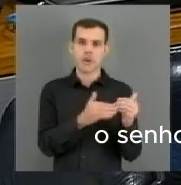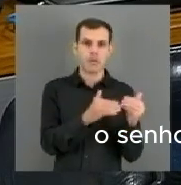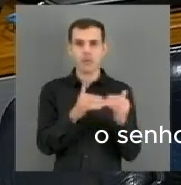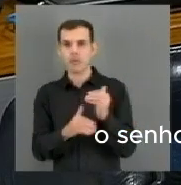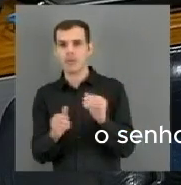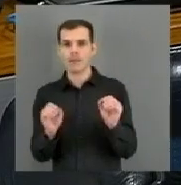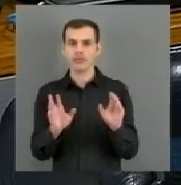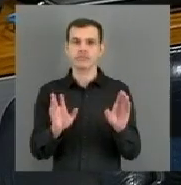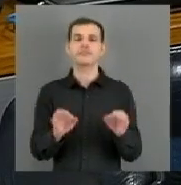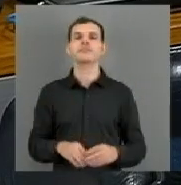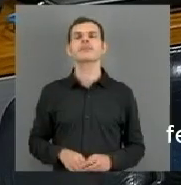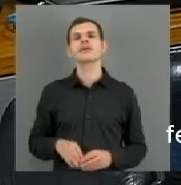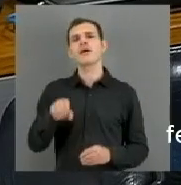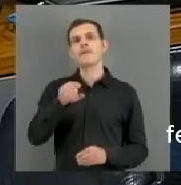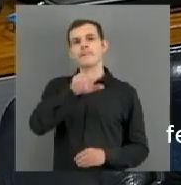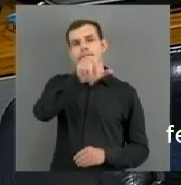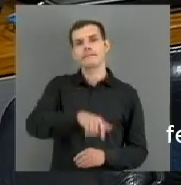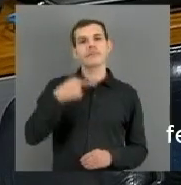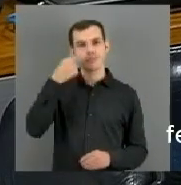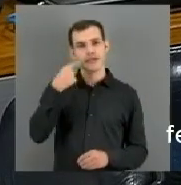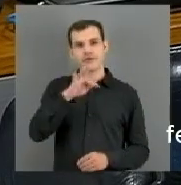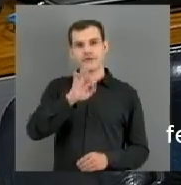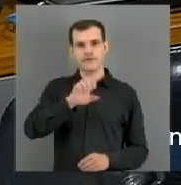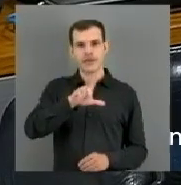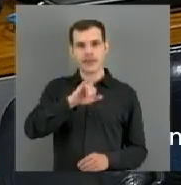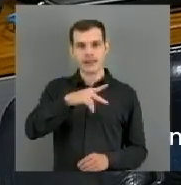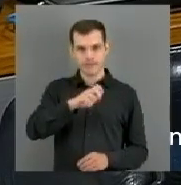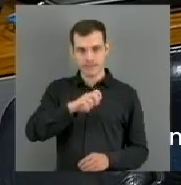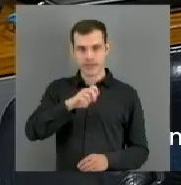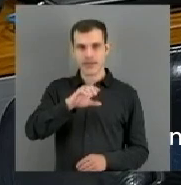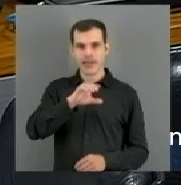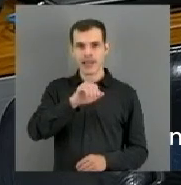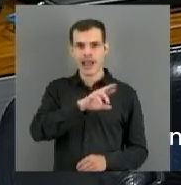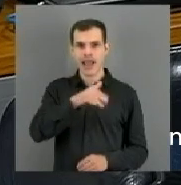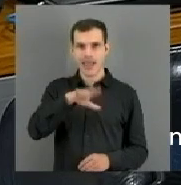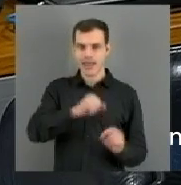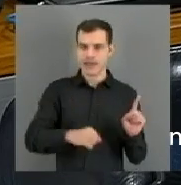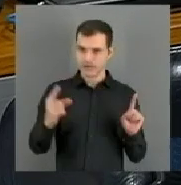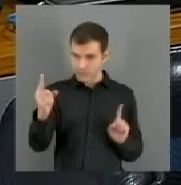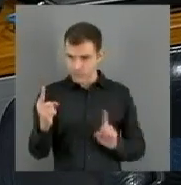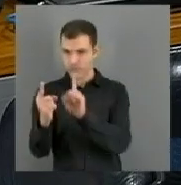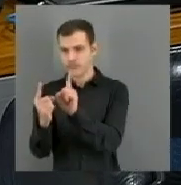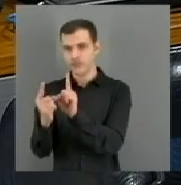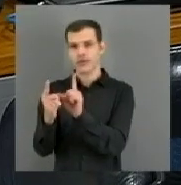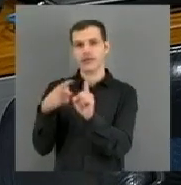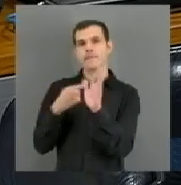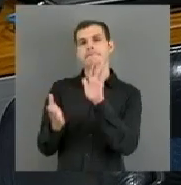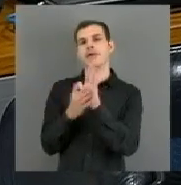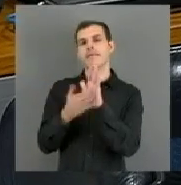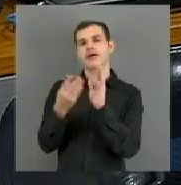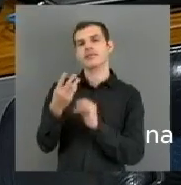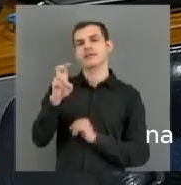deputado Felipe Carreiras, que lhe fez uma proposta de cobrança de propina no valor de 35 milhões de reais, em troca de